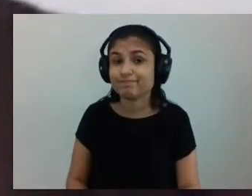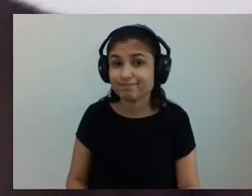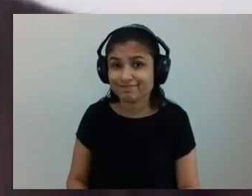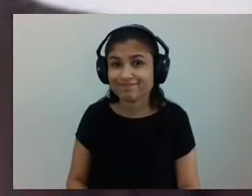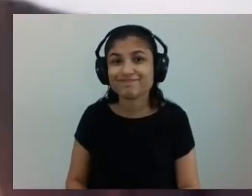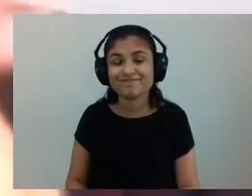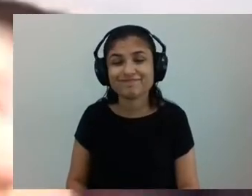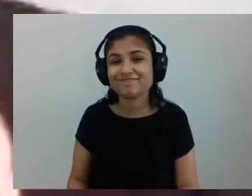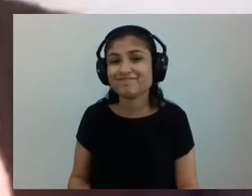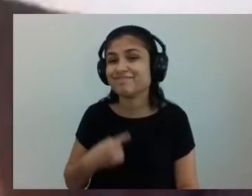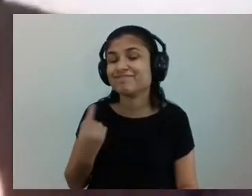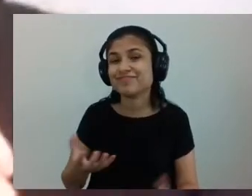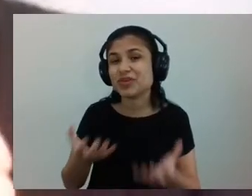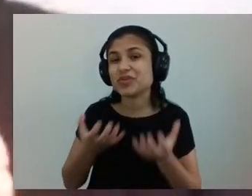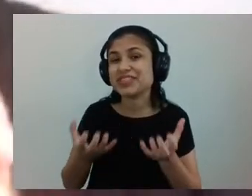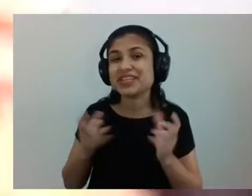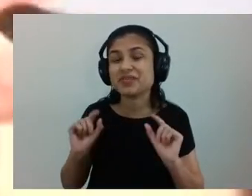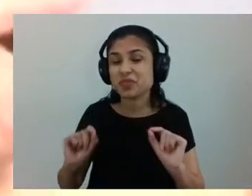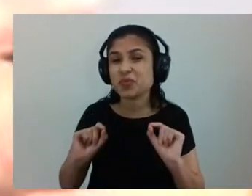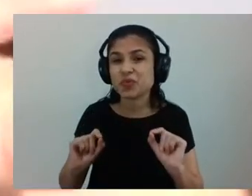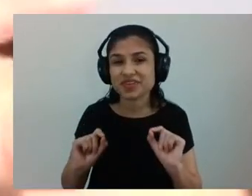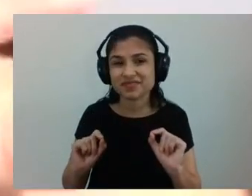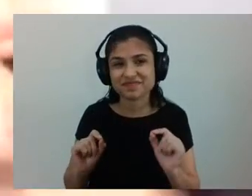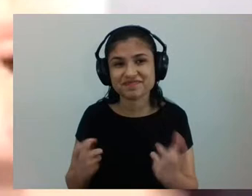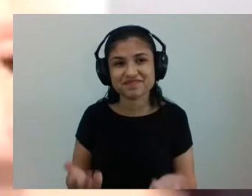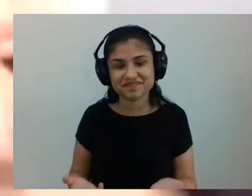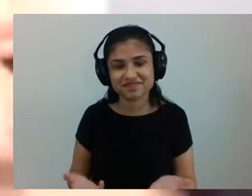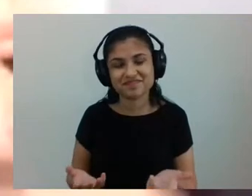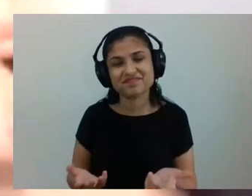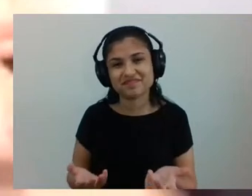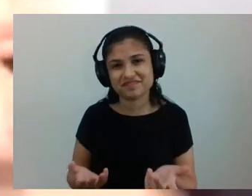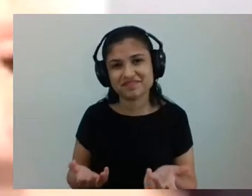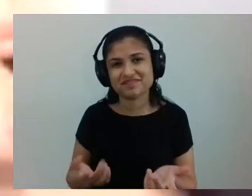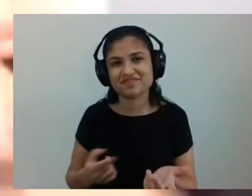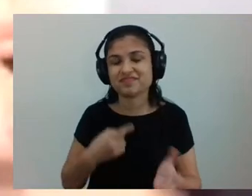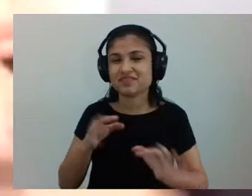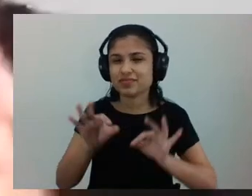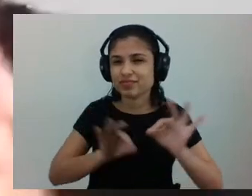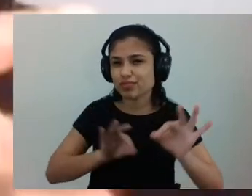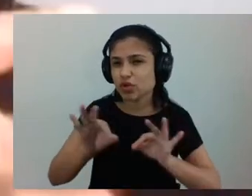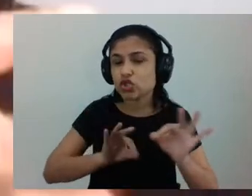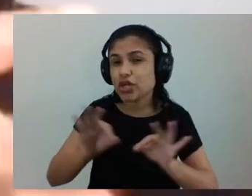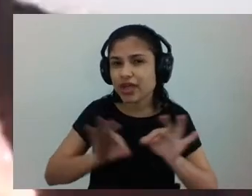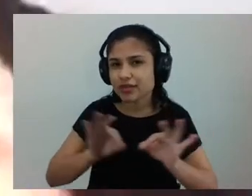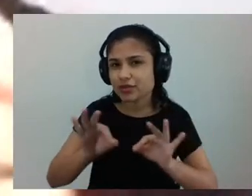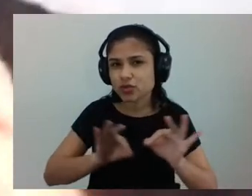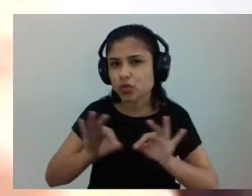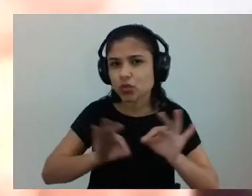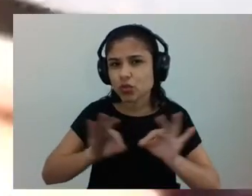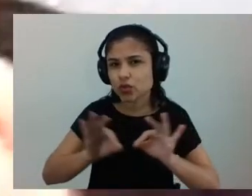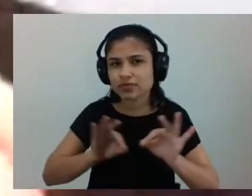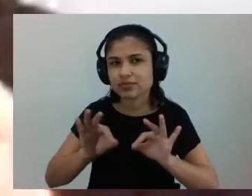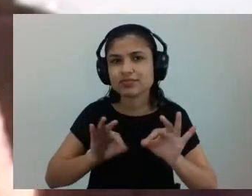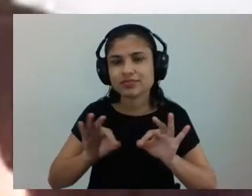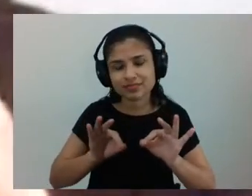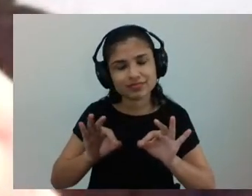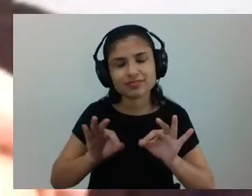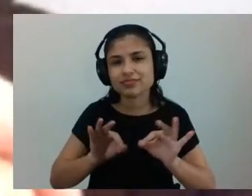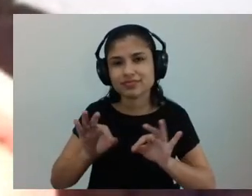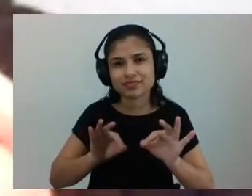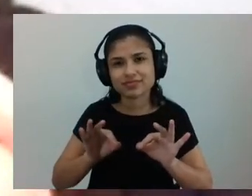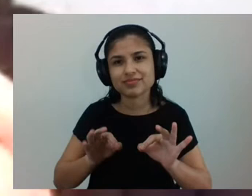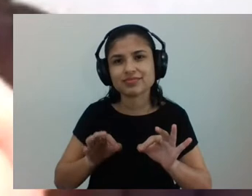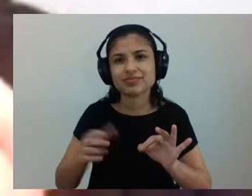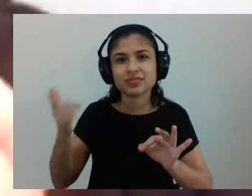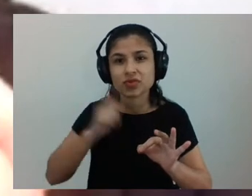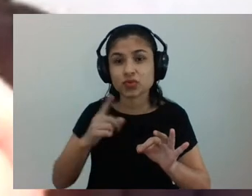nós pretendemos como projeto master para nós chegarmos daqui a